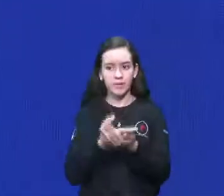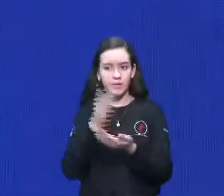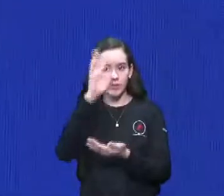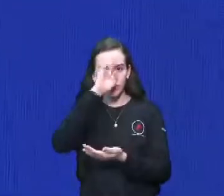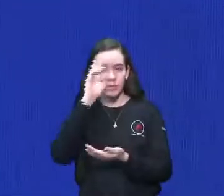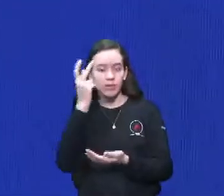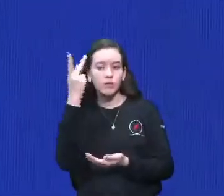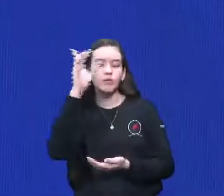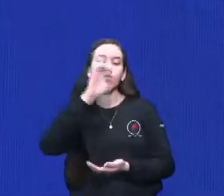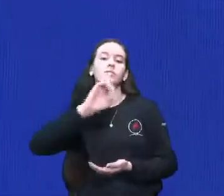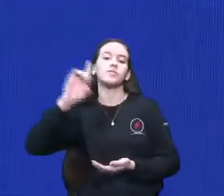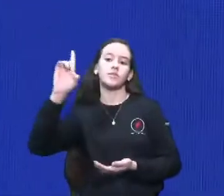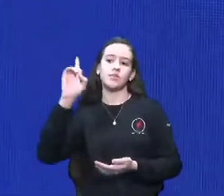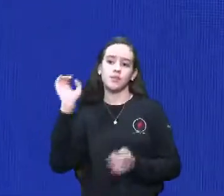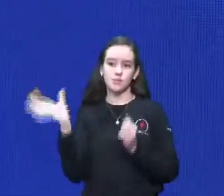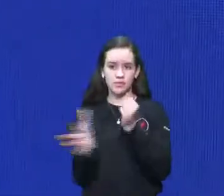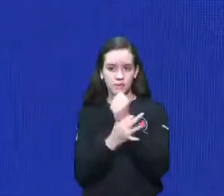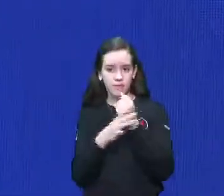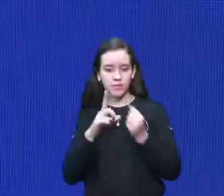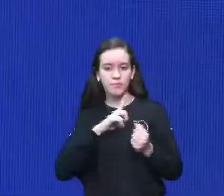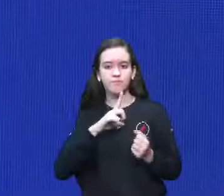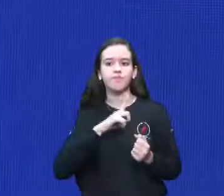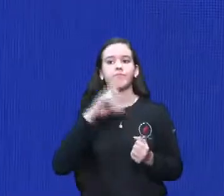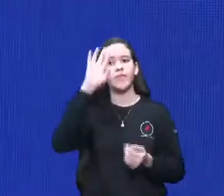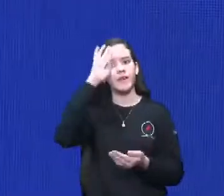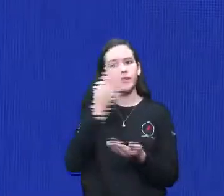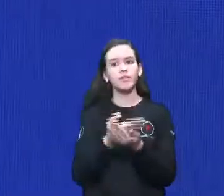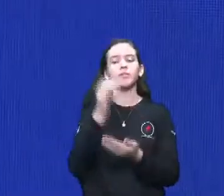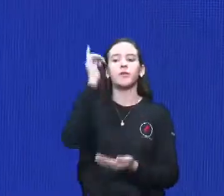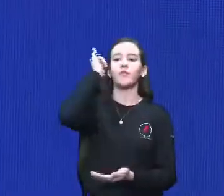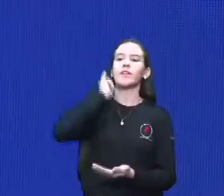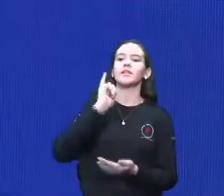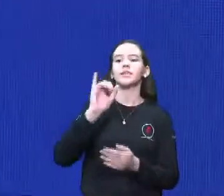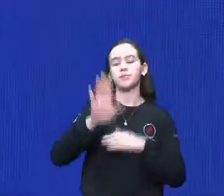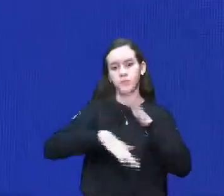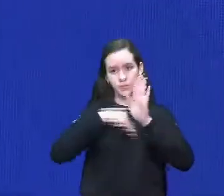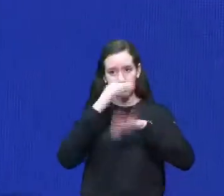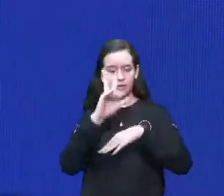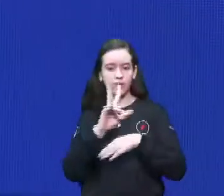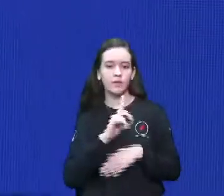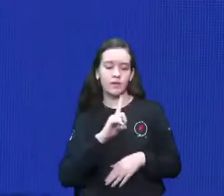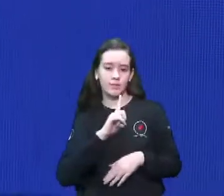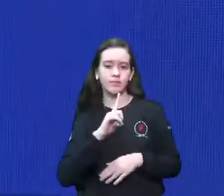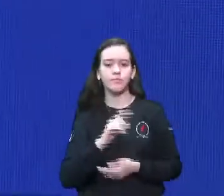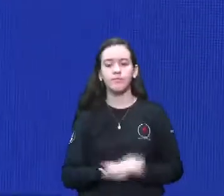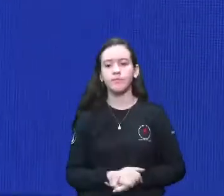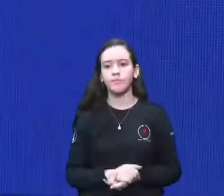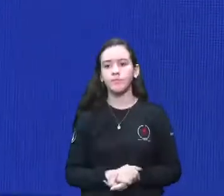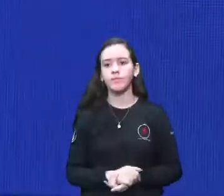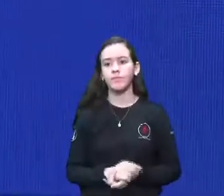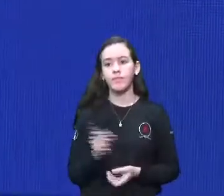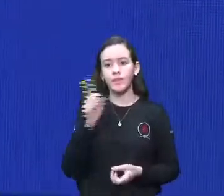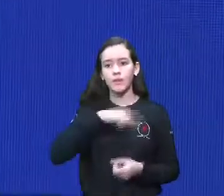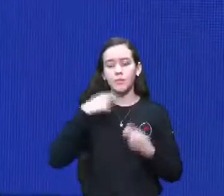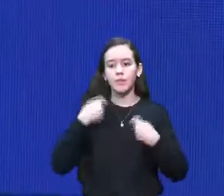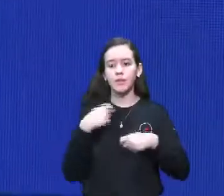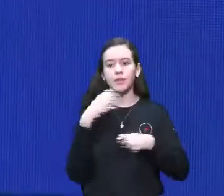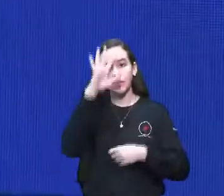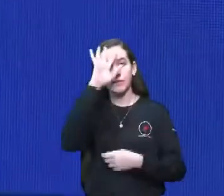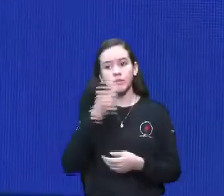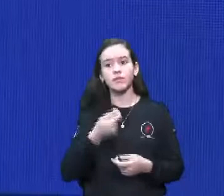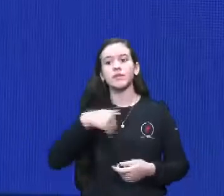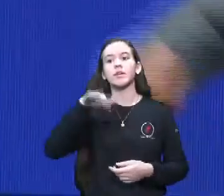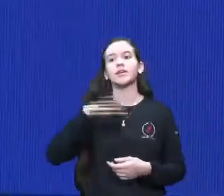e estará seguros, creia nos seus profetas e prosperareis. Você tem que começar a decidir quem você vai